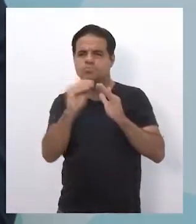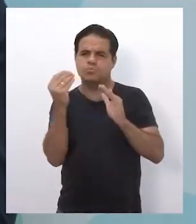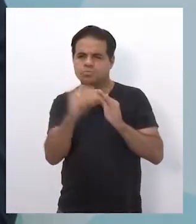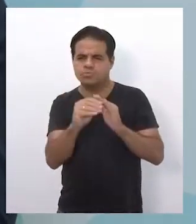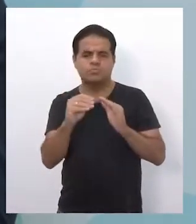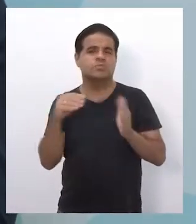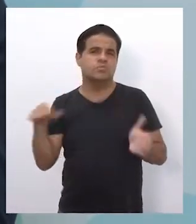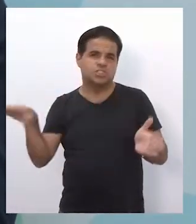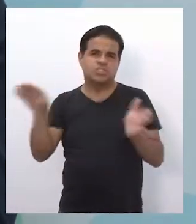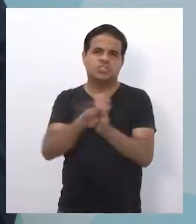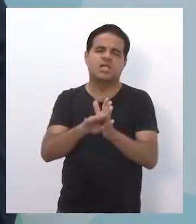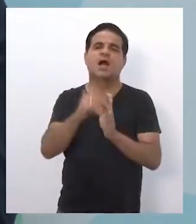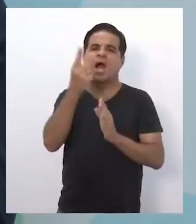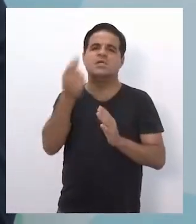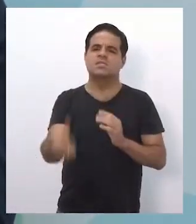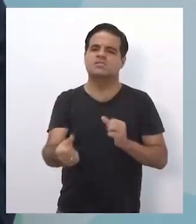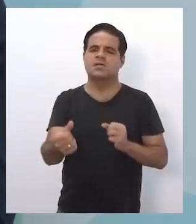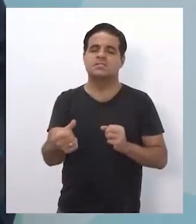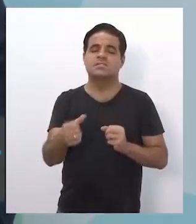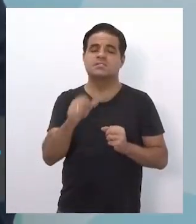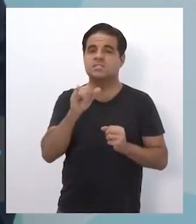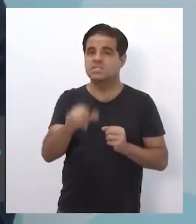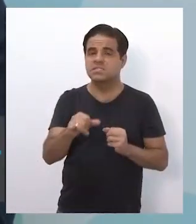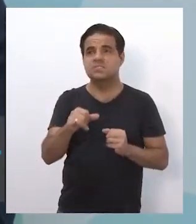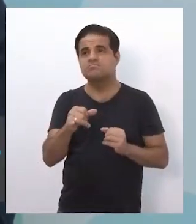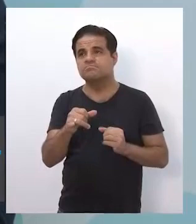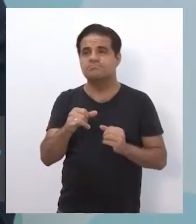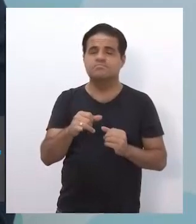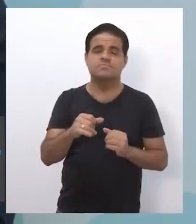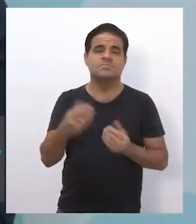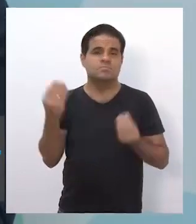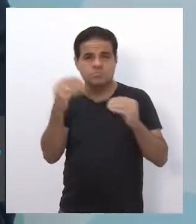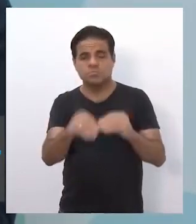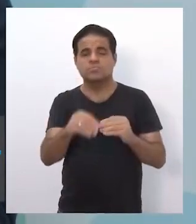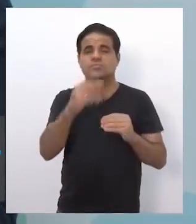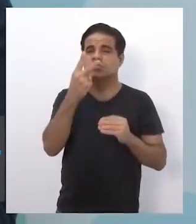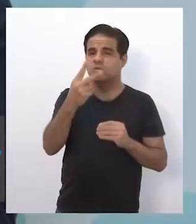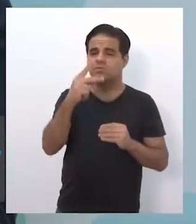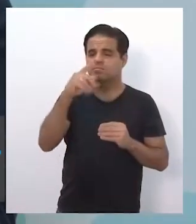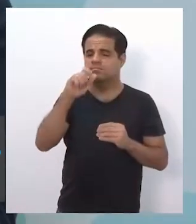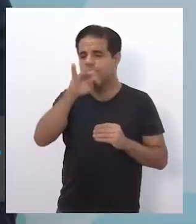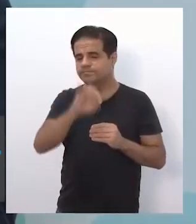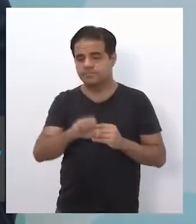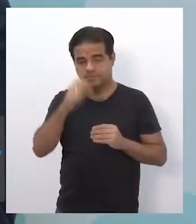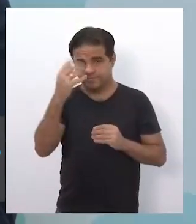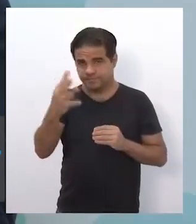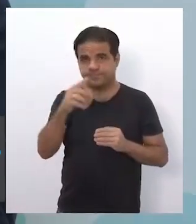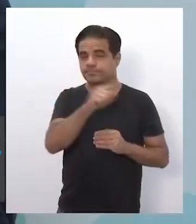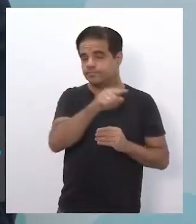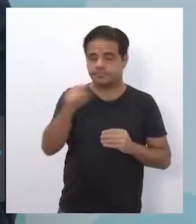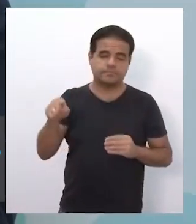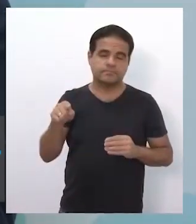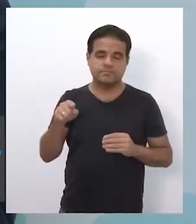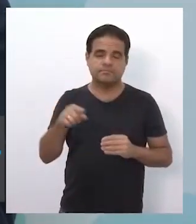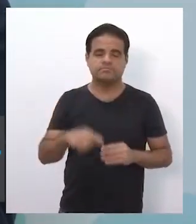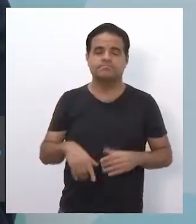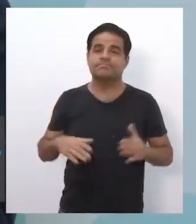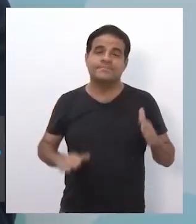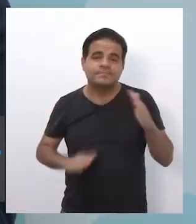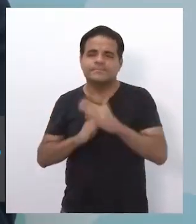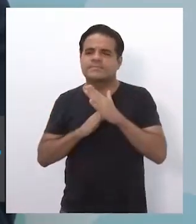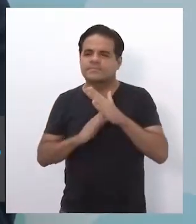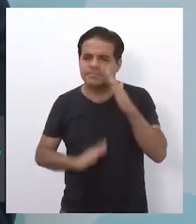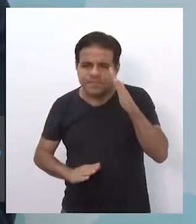ter 16. Se eles enviarem 2 pentes de 4, então aí você fica limitado,